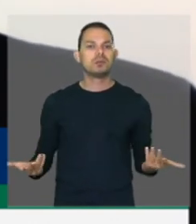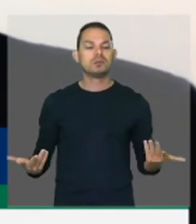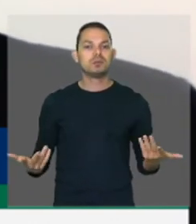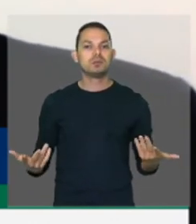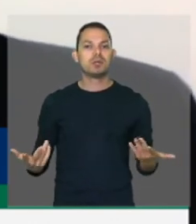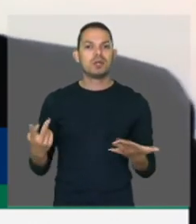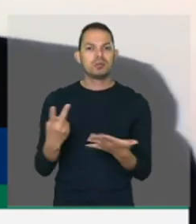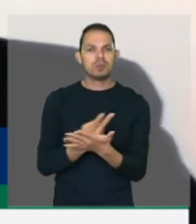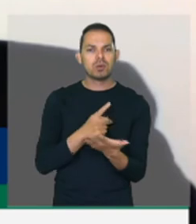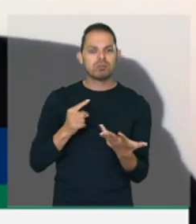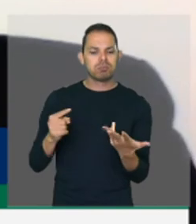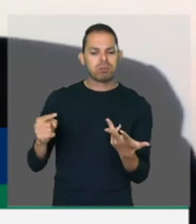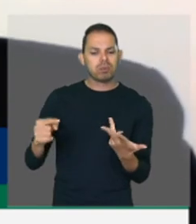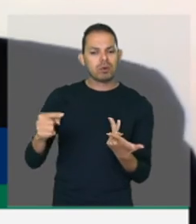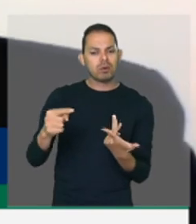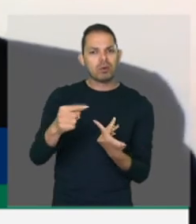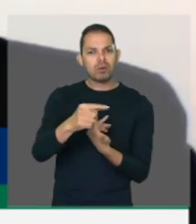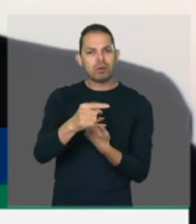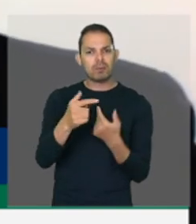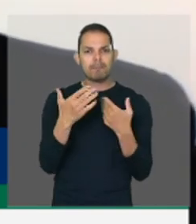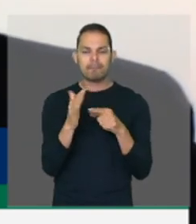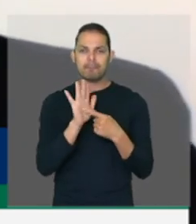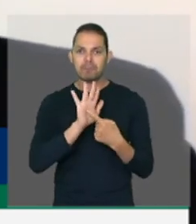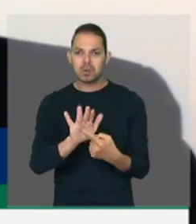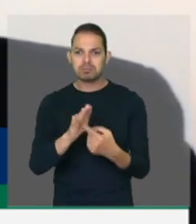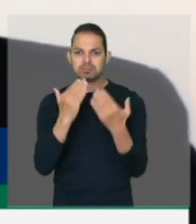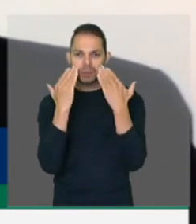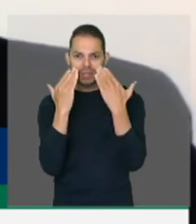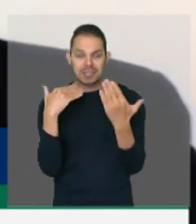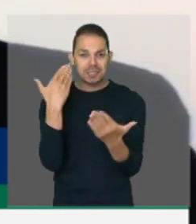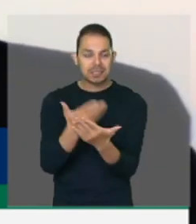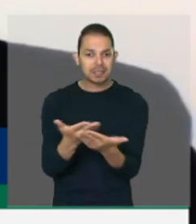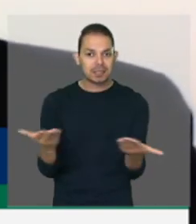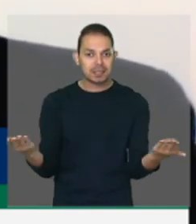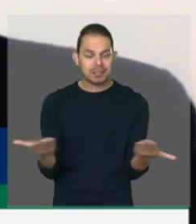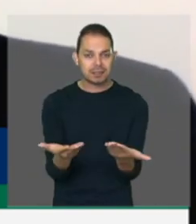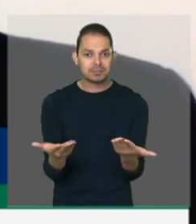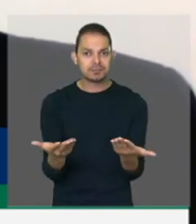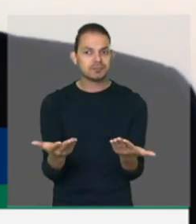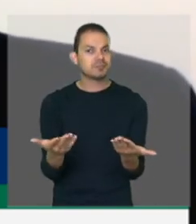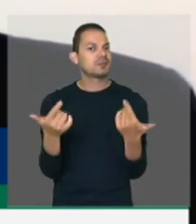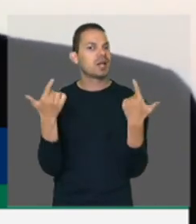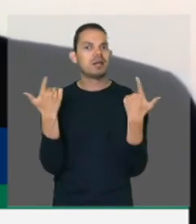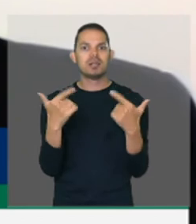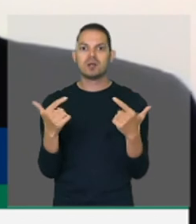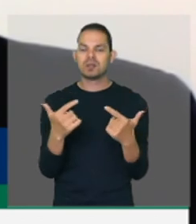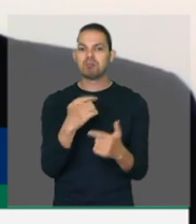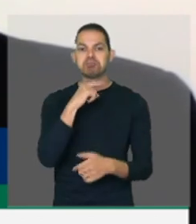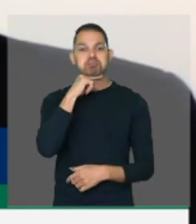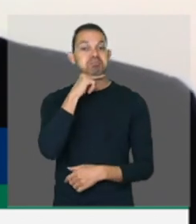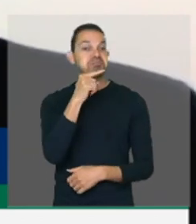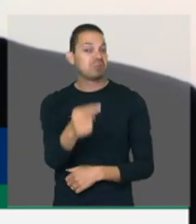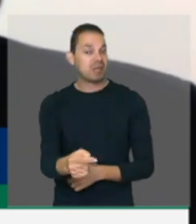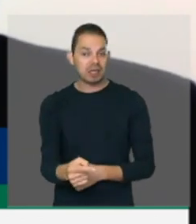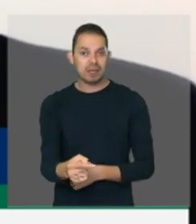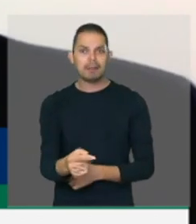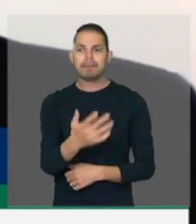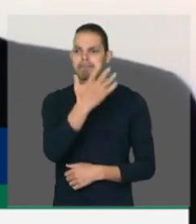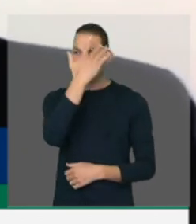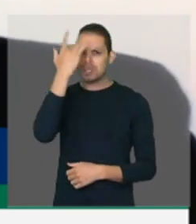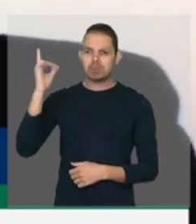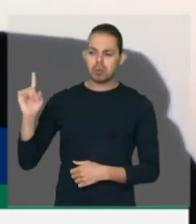fatos expostos até o presente momento, pelo simples fato que não houve ninguém até o momento